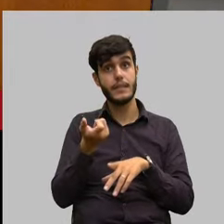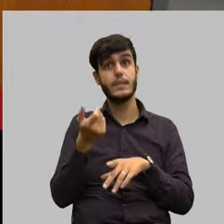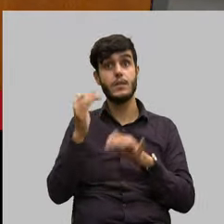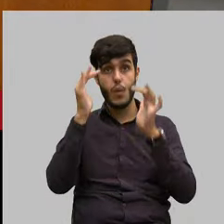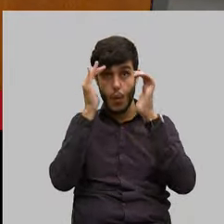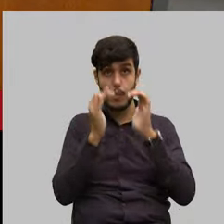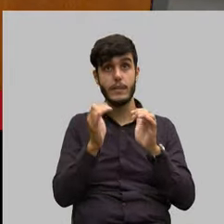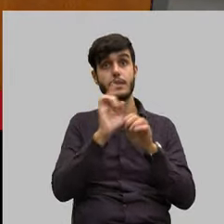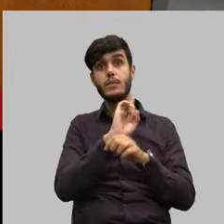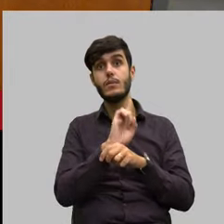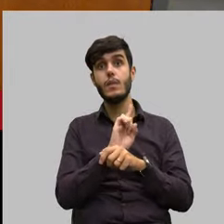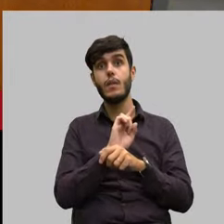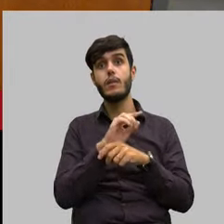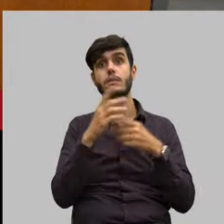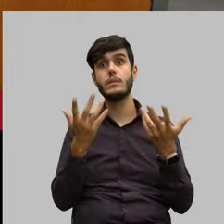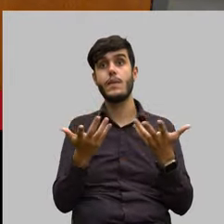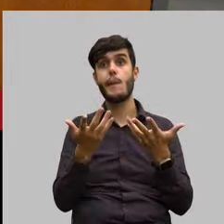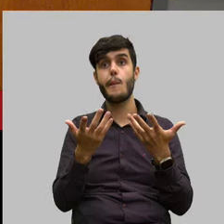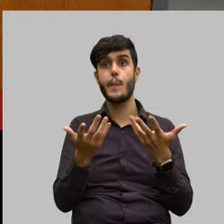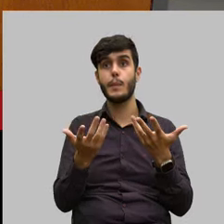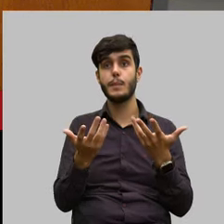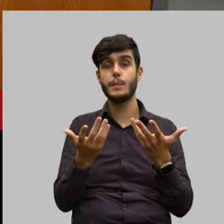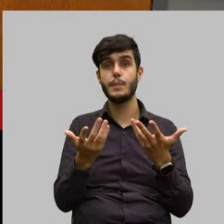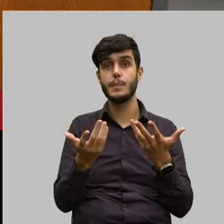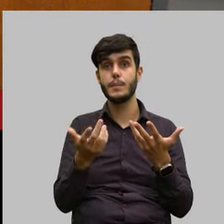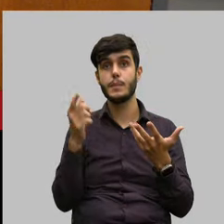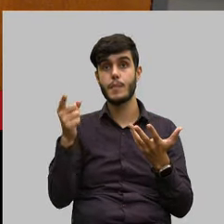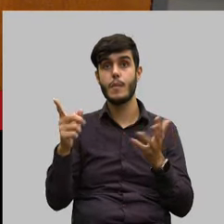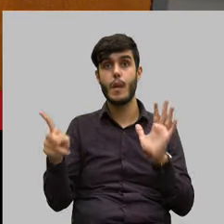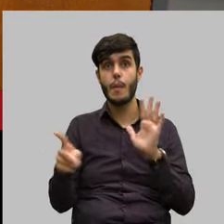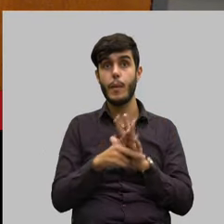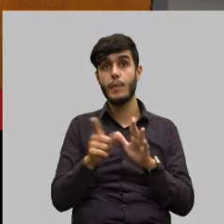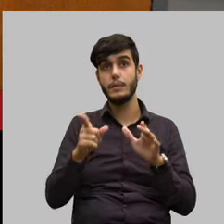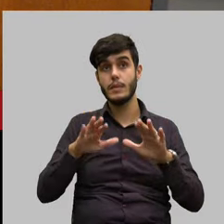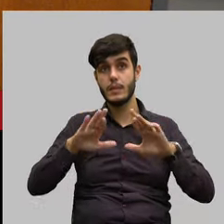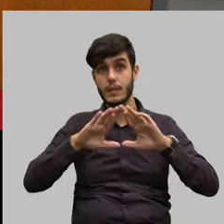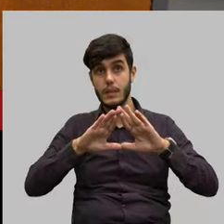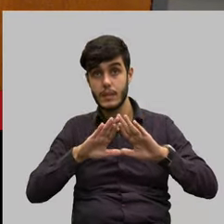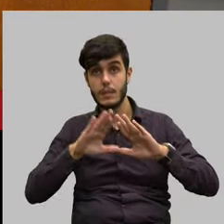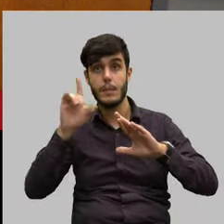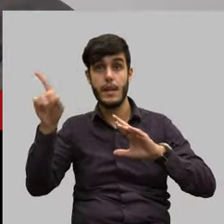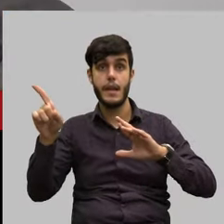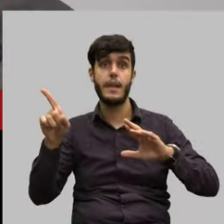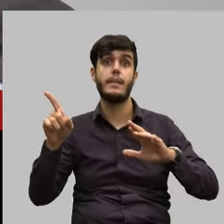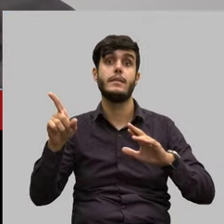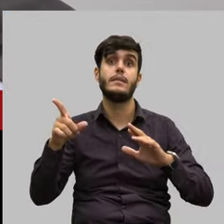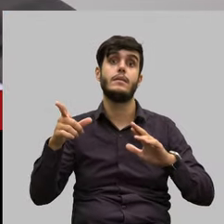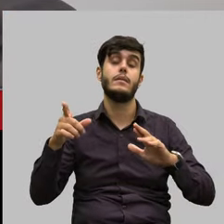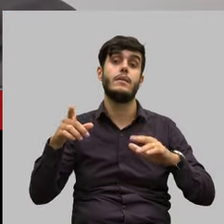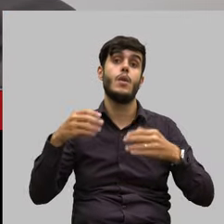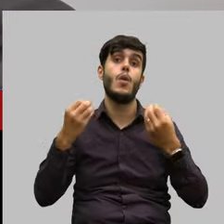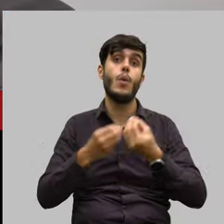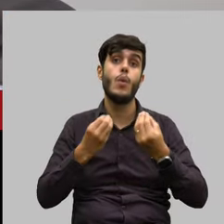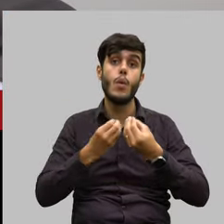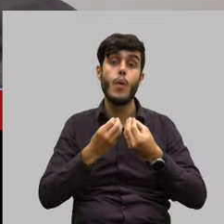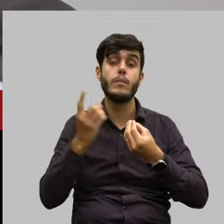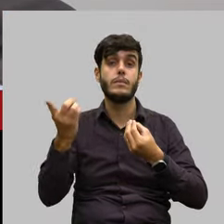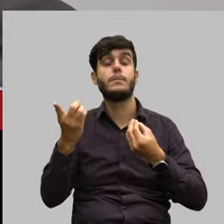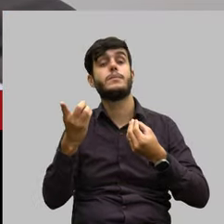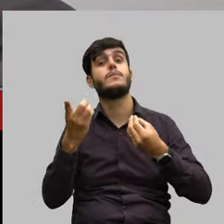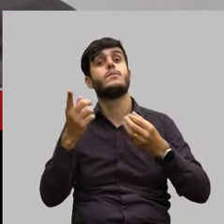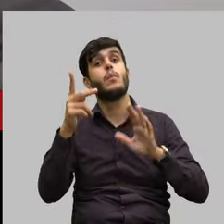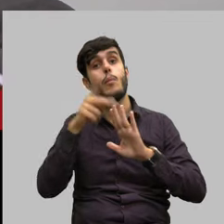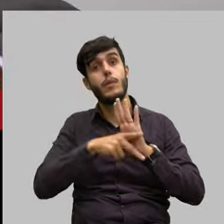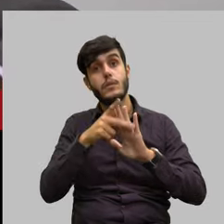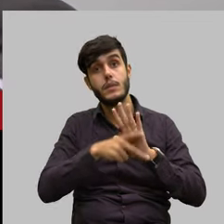desobedeceram e o pior com crive da Assembleia Ô secretária e secretário aquele projeto que os senhores